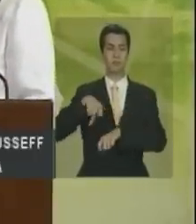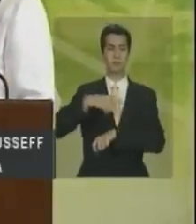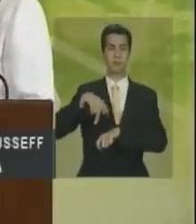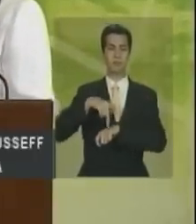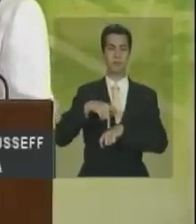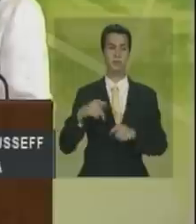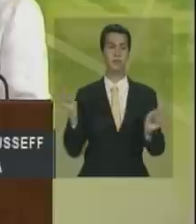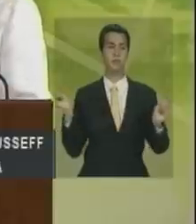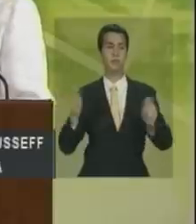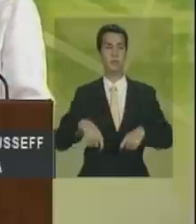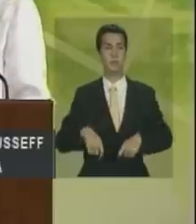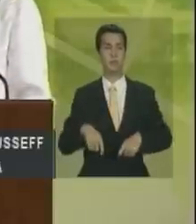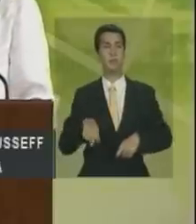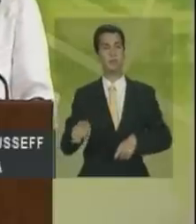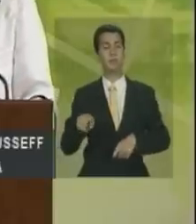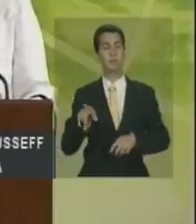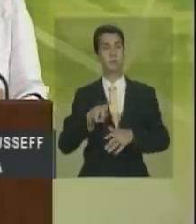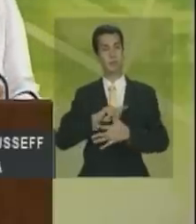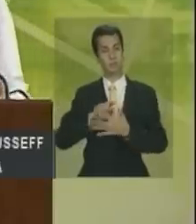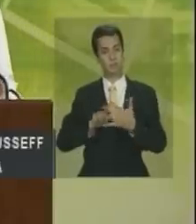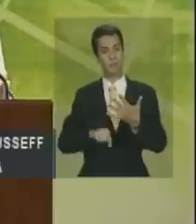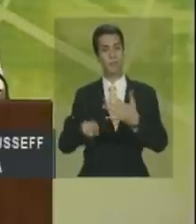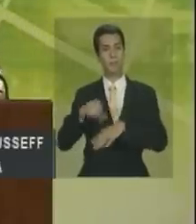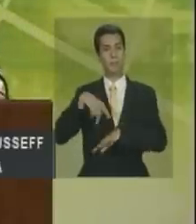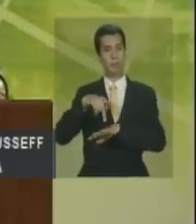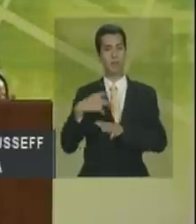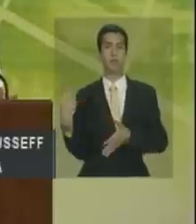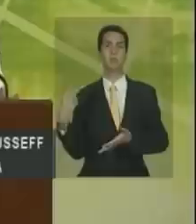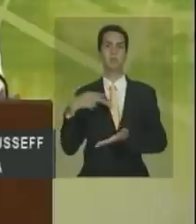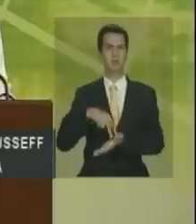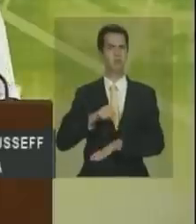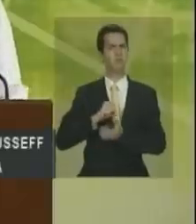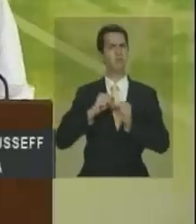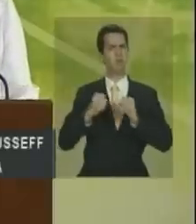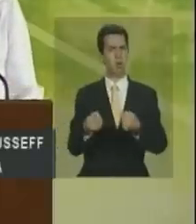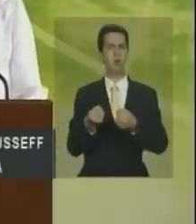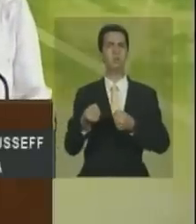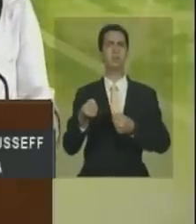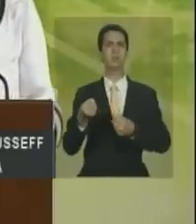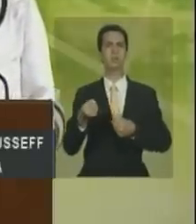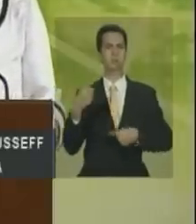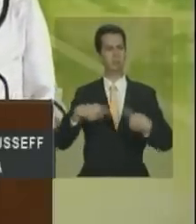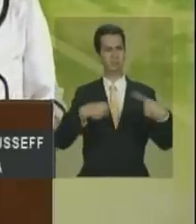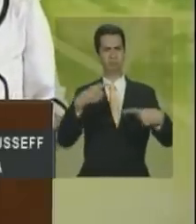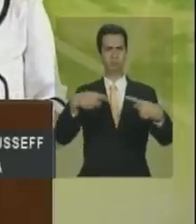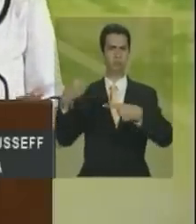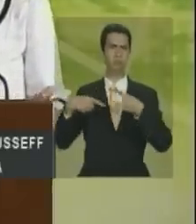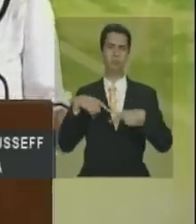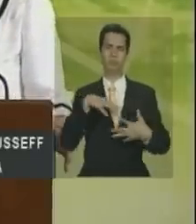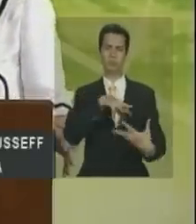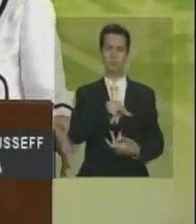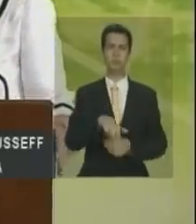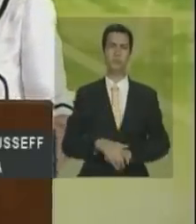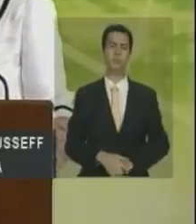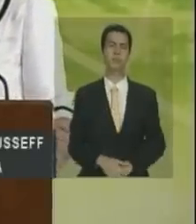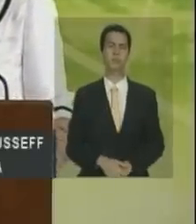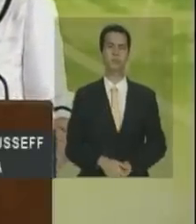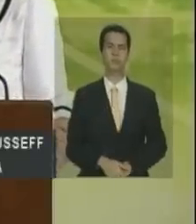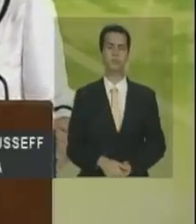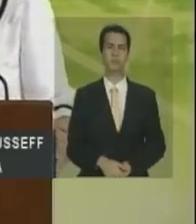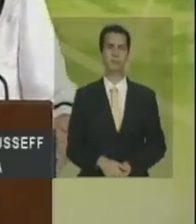coloquem como grandes economias competitivas internacionalmente. outra